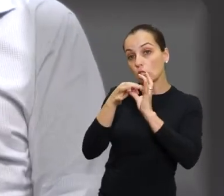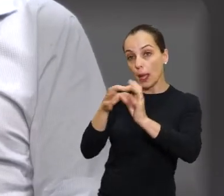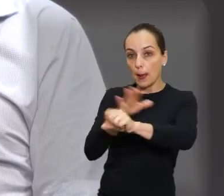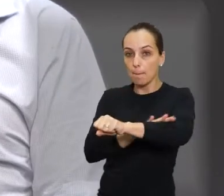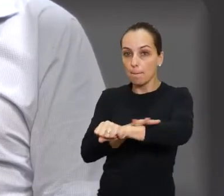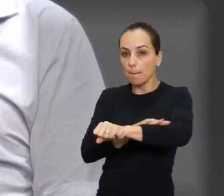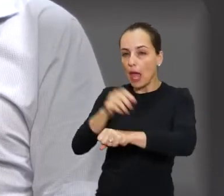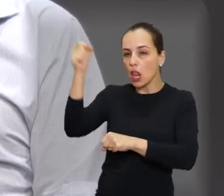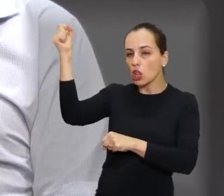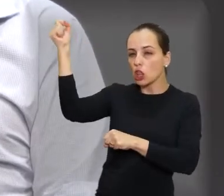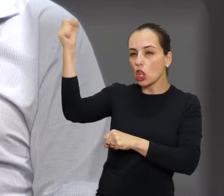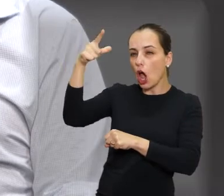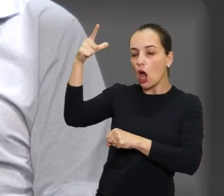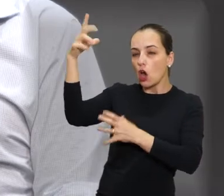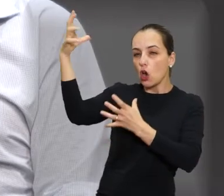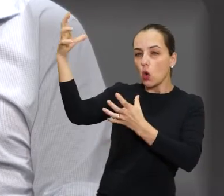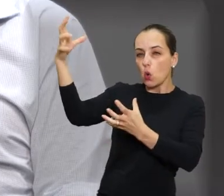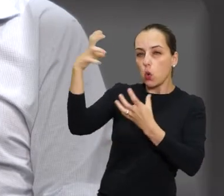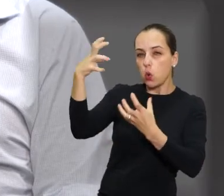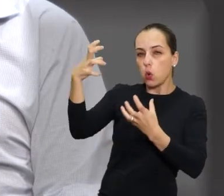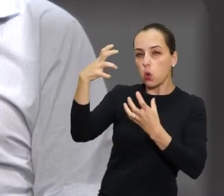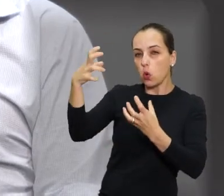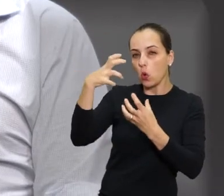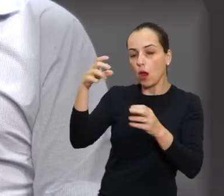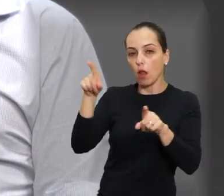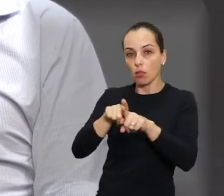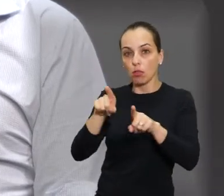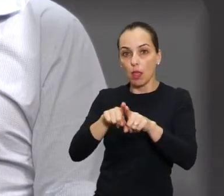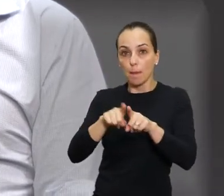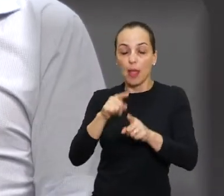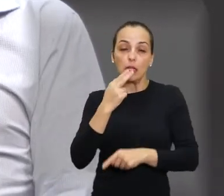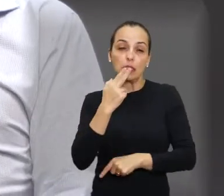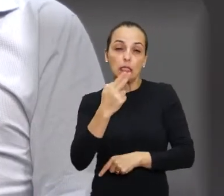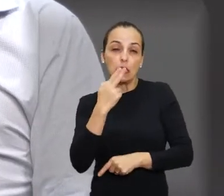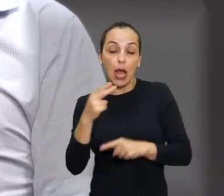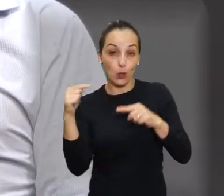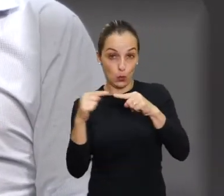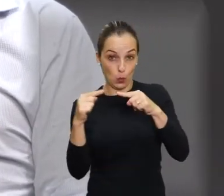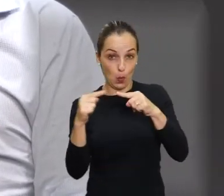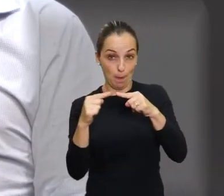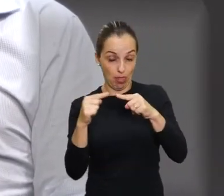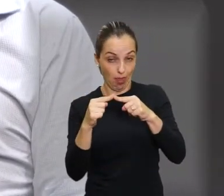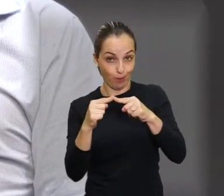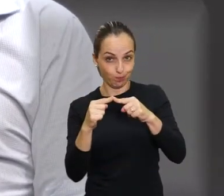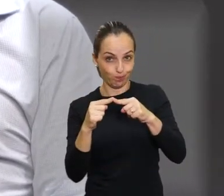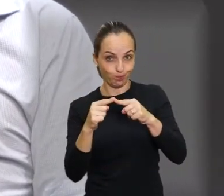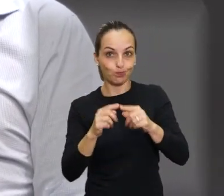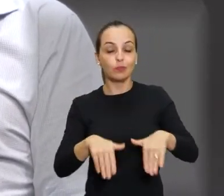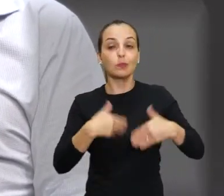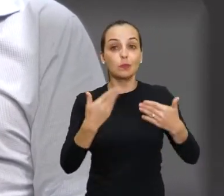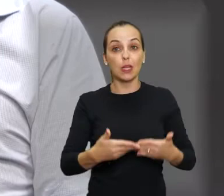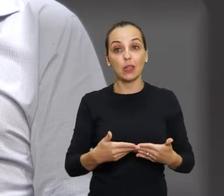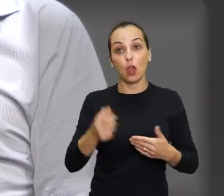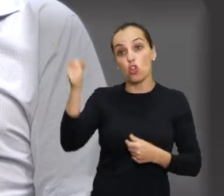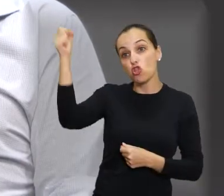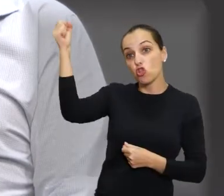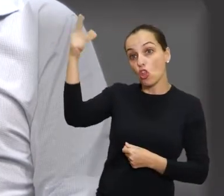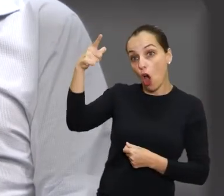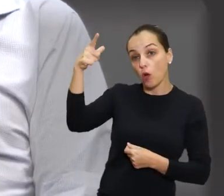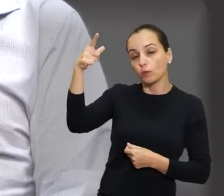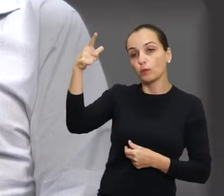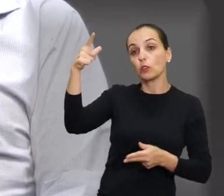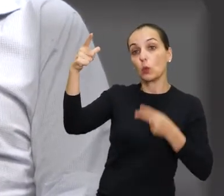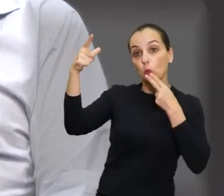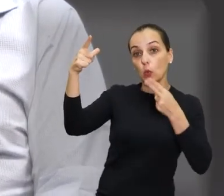muito relacionado às áreas expostas ao sol. Existe um tipo específico que é o carcinoma espinocelular, que ele pode